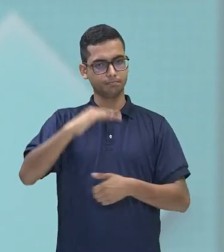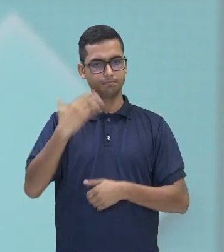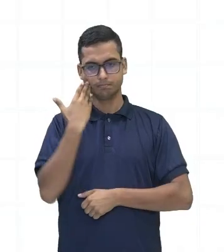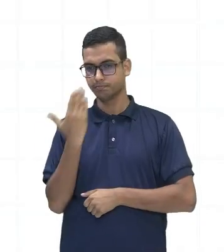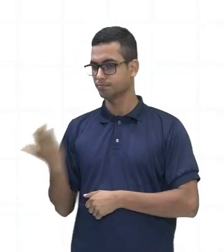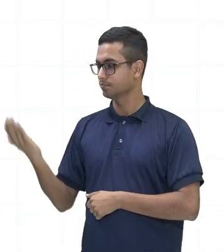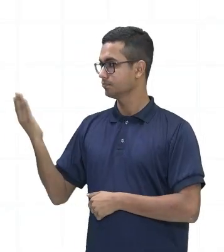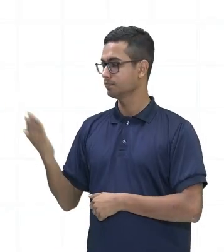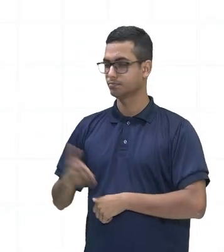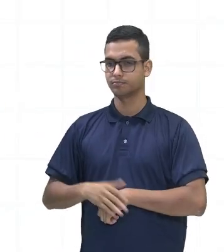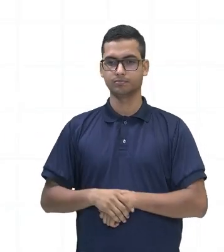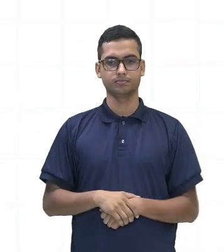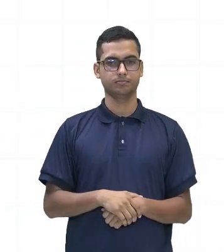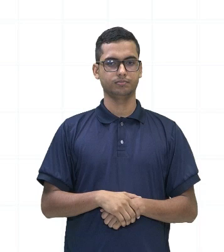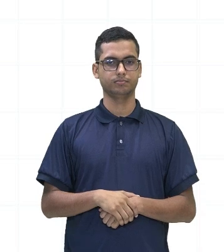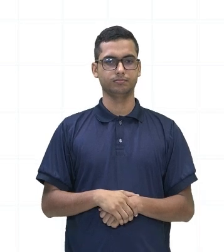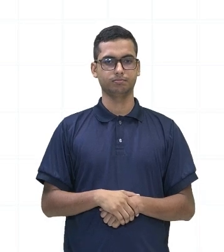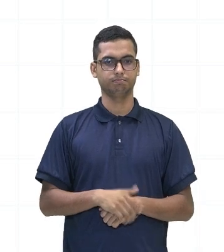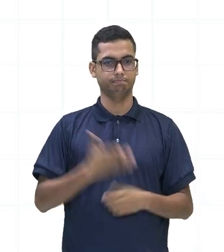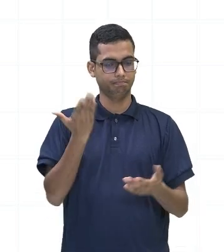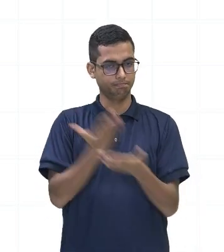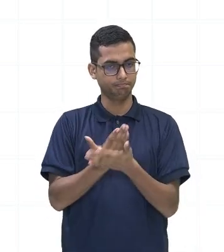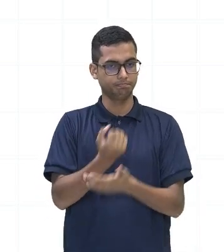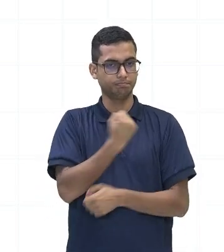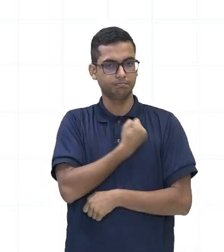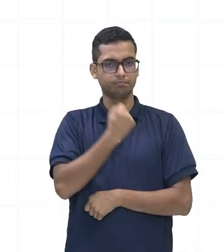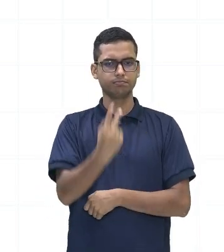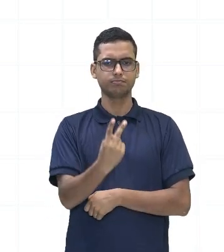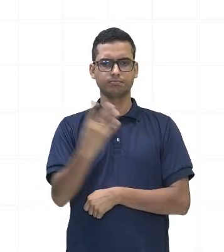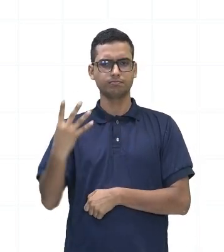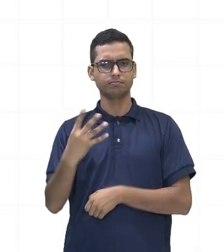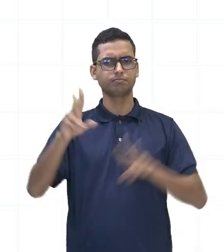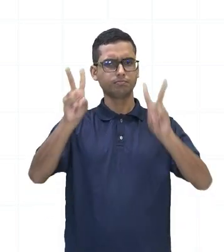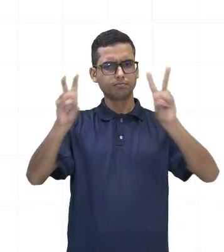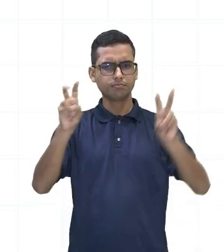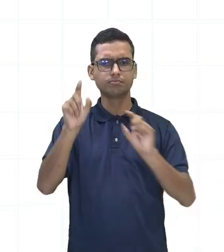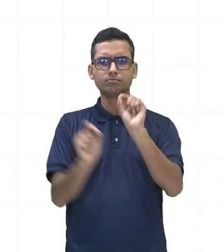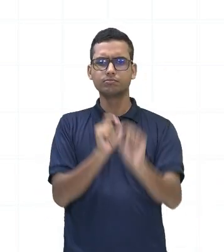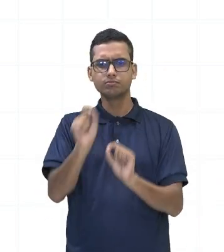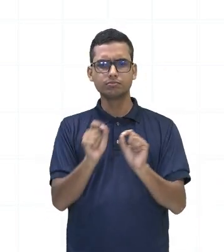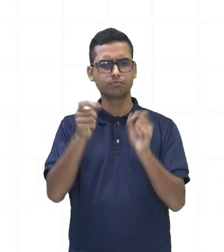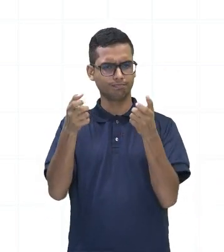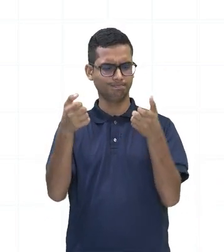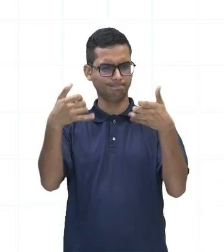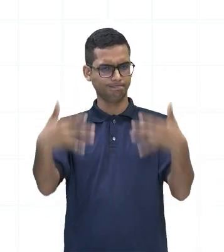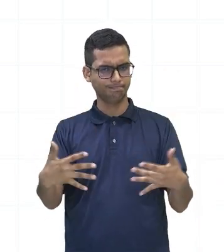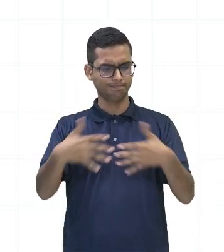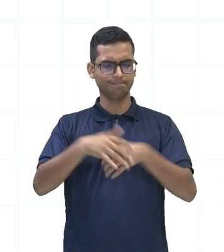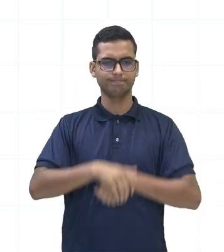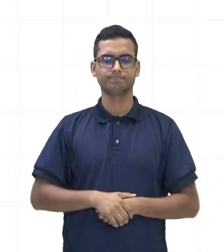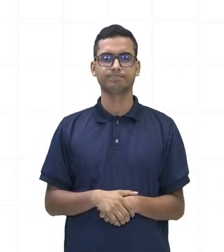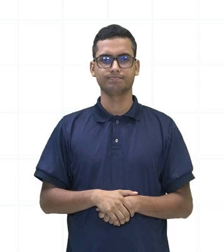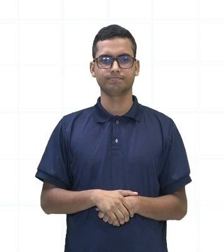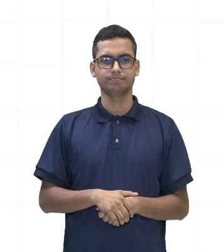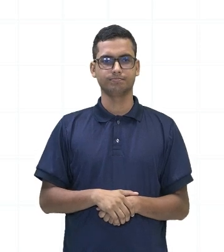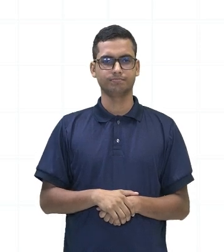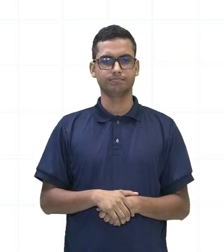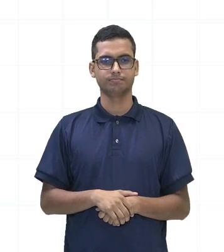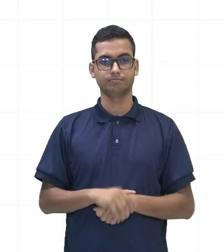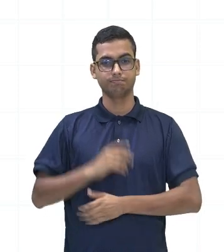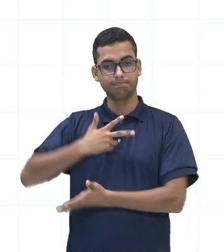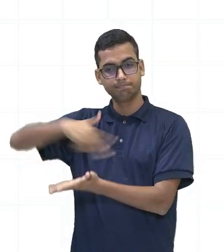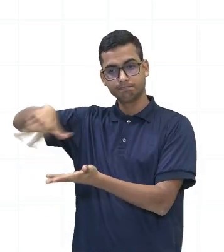lá? Nesta aula de número 24, nós iremos falar aí no objeto de conhecimento sobre